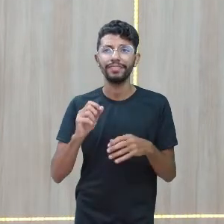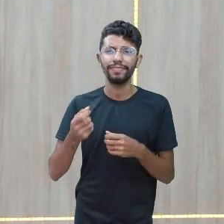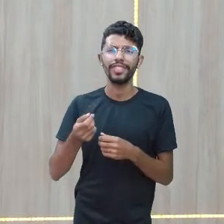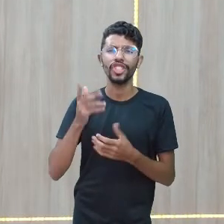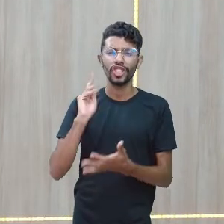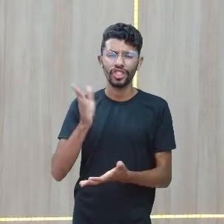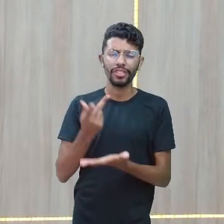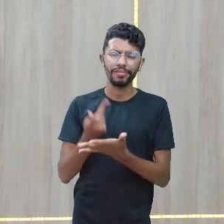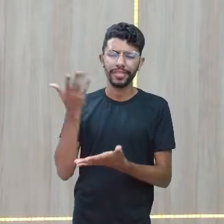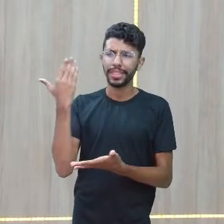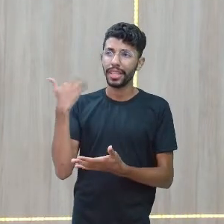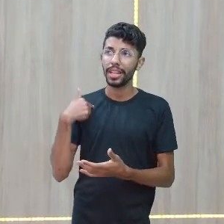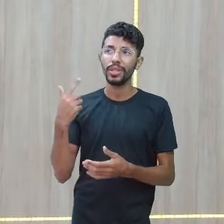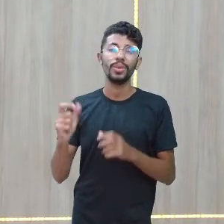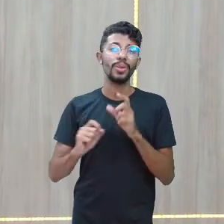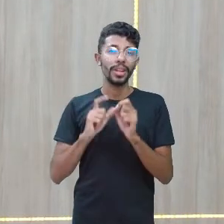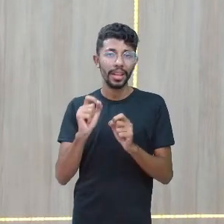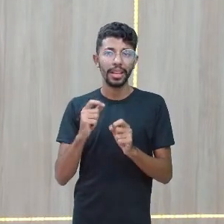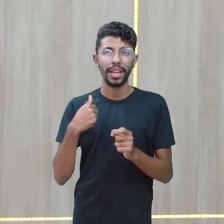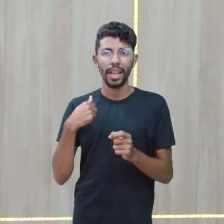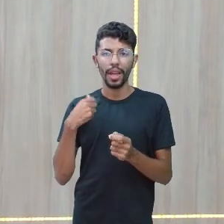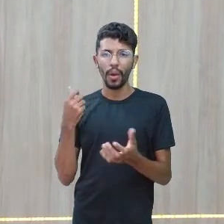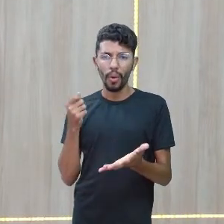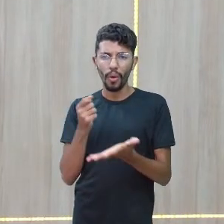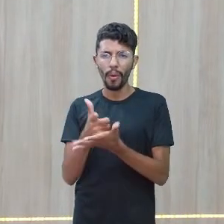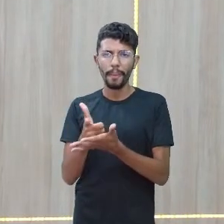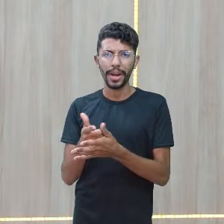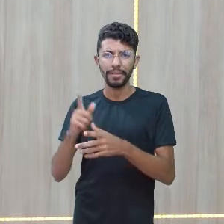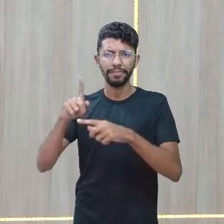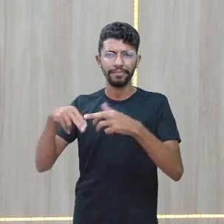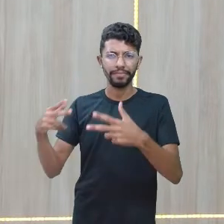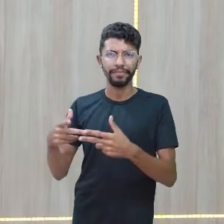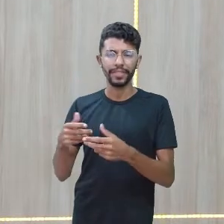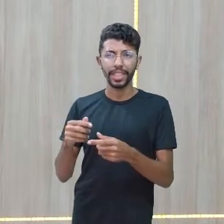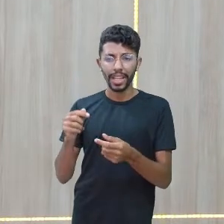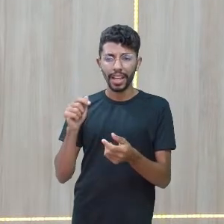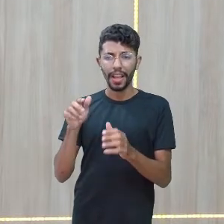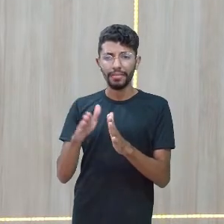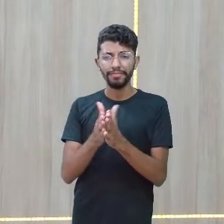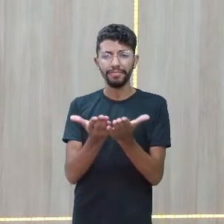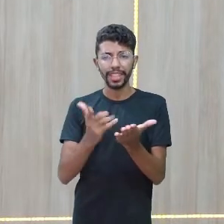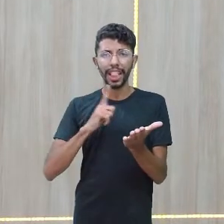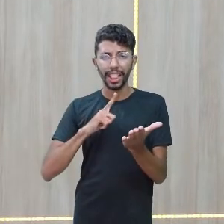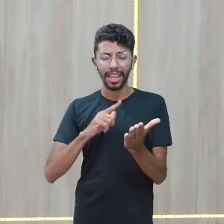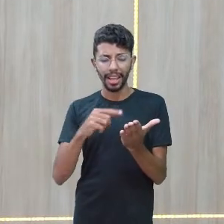fui em casa e fui programar o controle remoto, que não é fácil não. Você tem que programar e